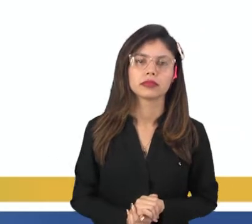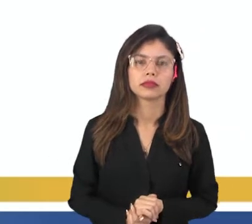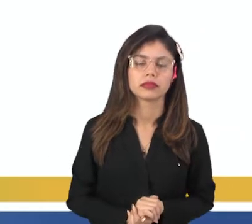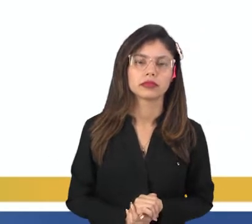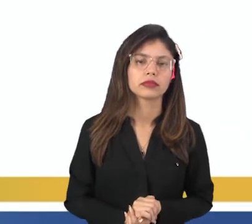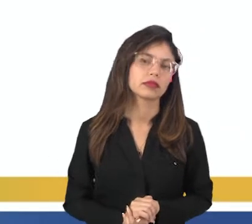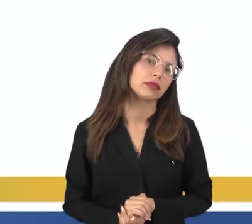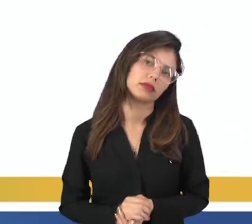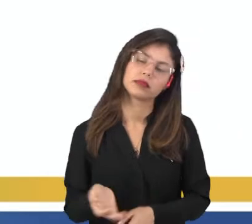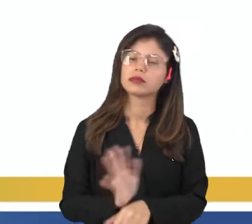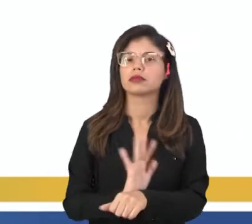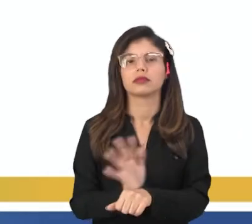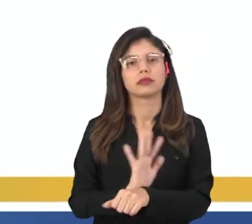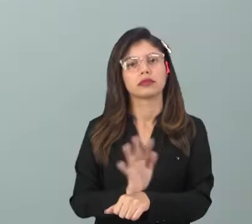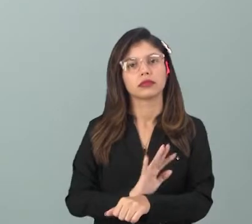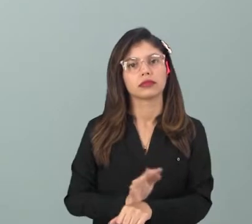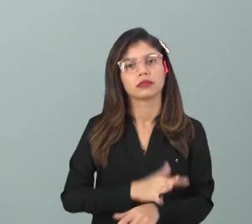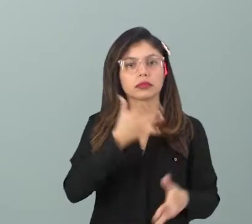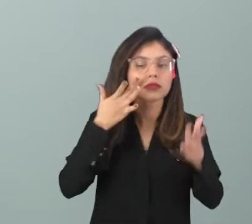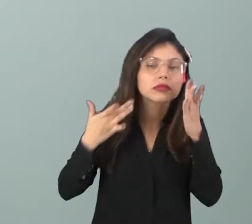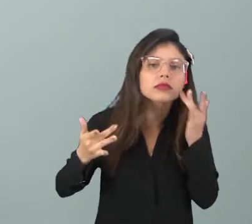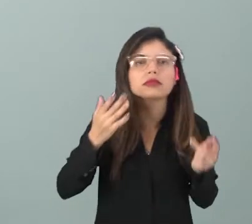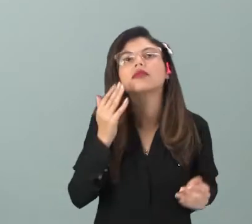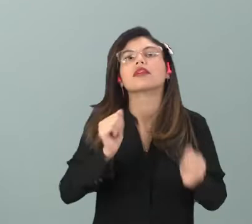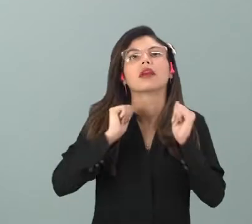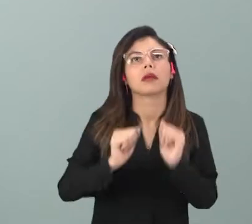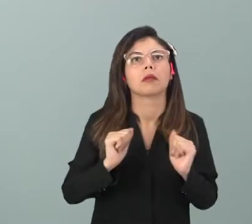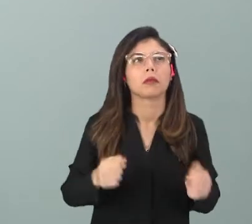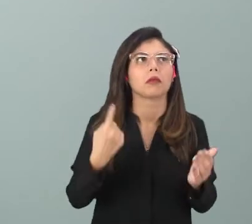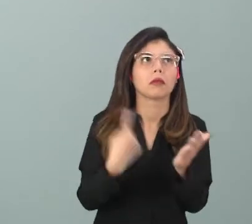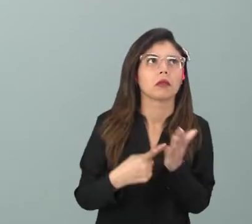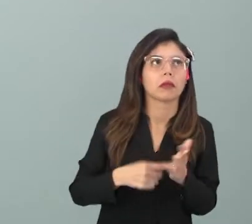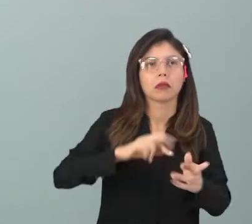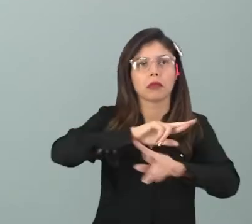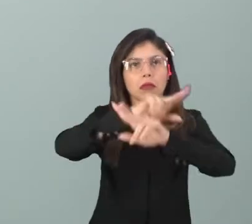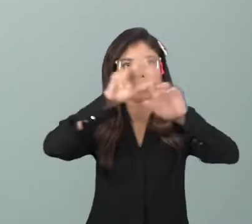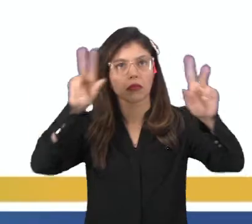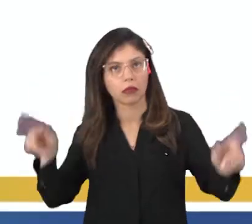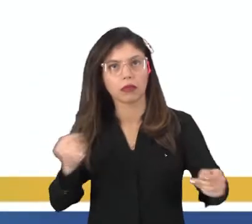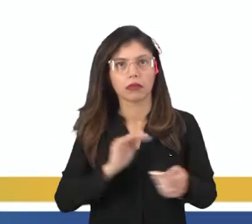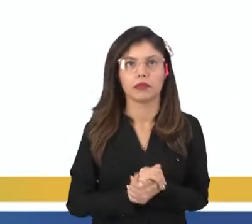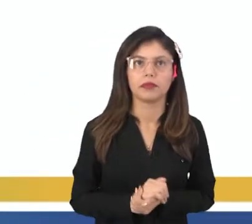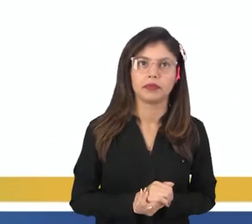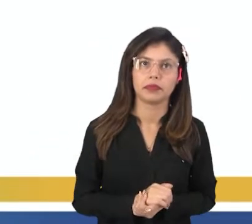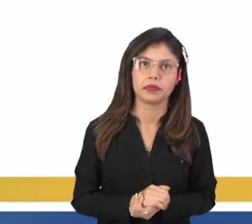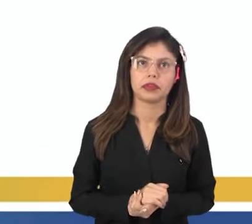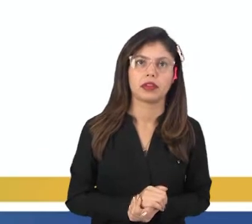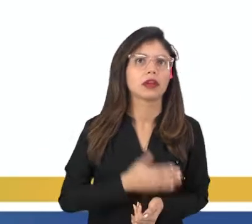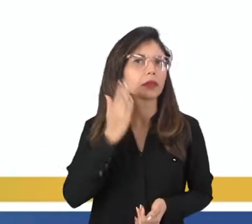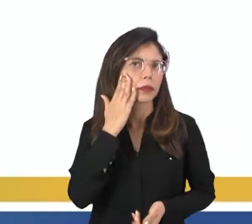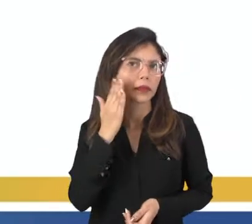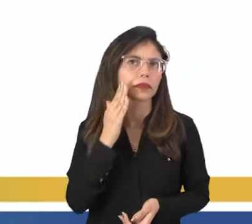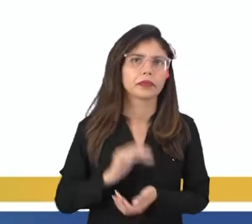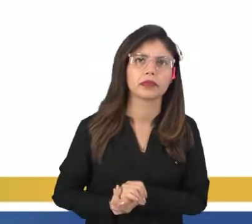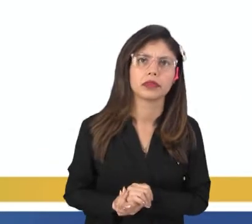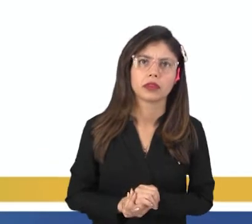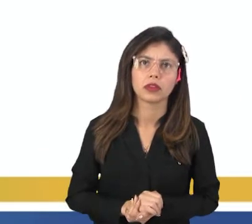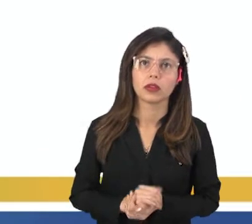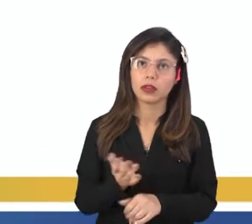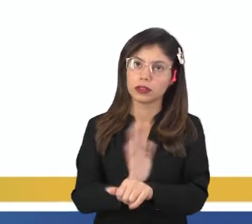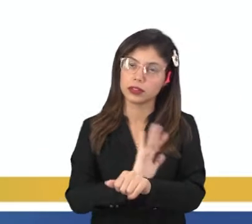gente o cinema é uma arte e pode cumprir vários objetivos o entretenimento